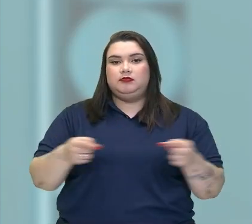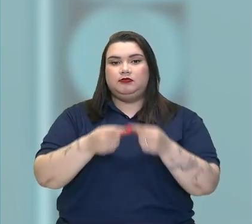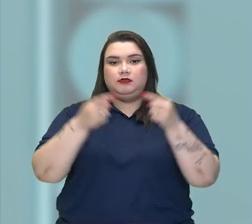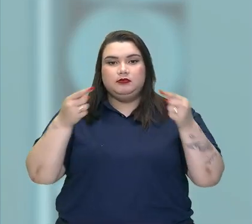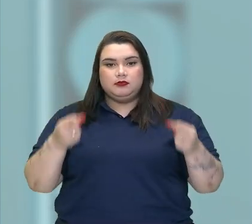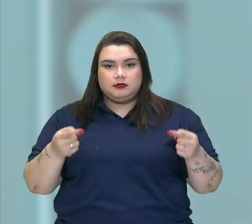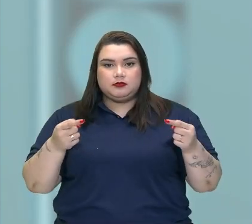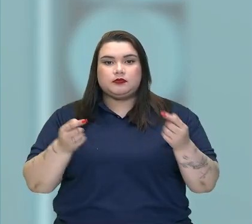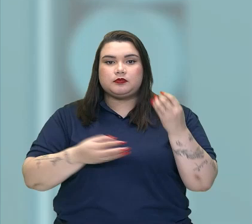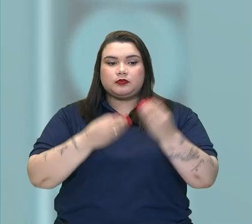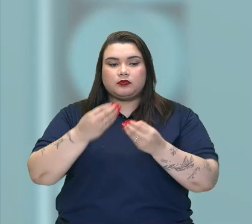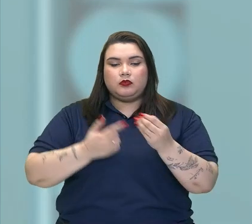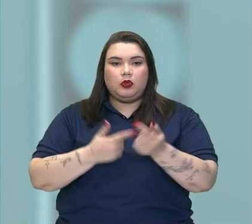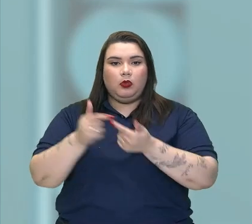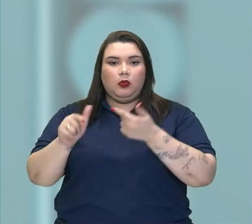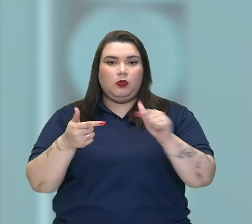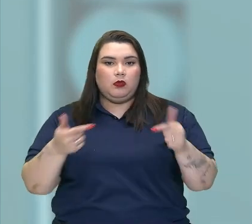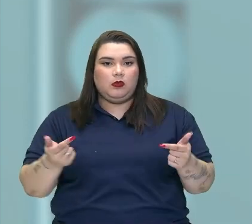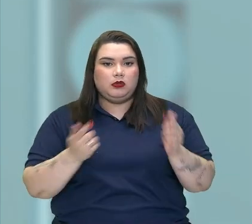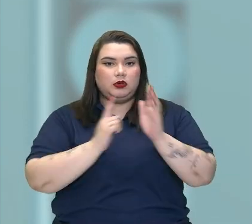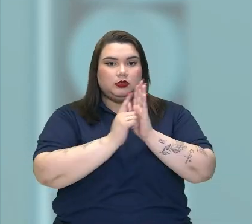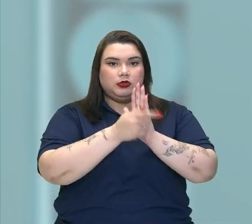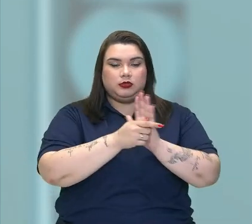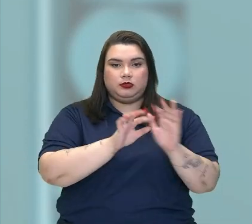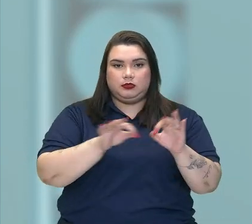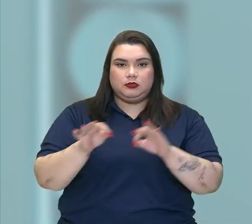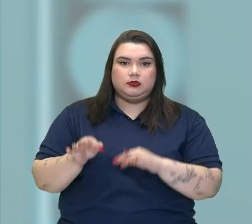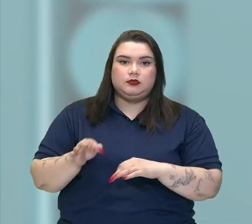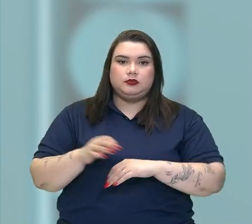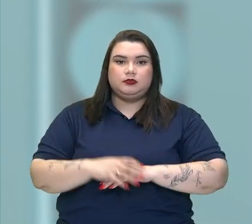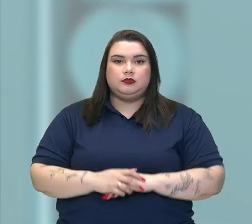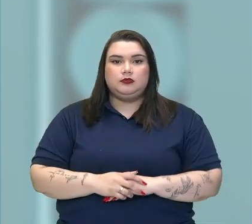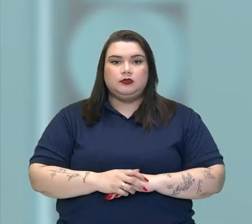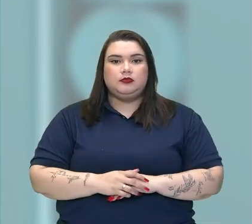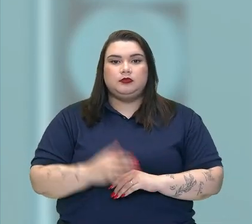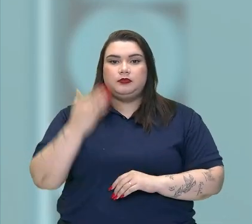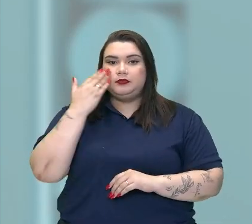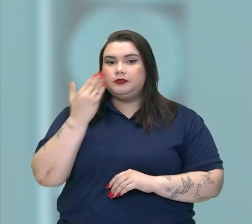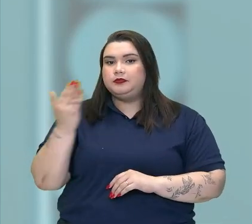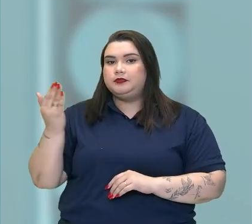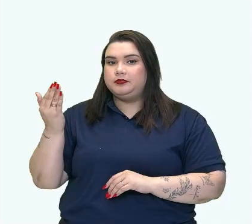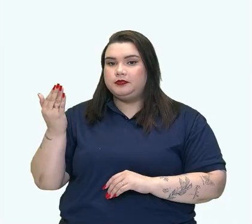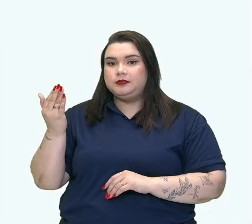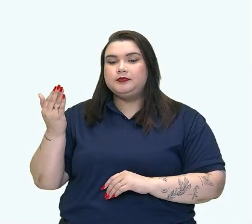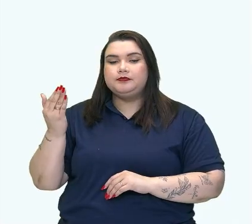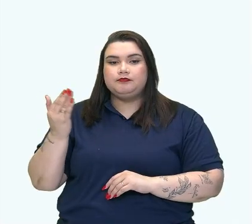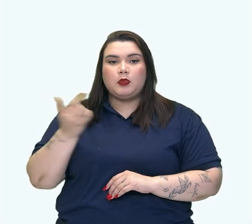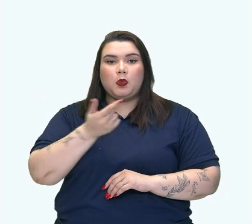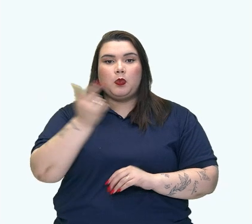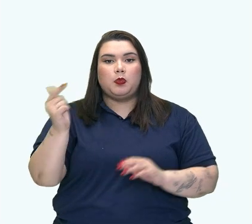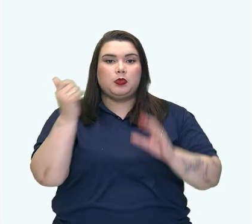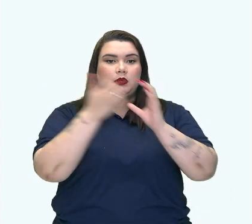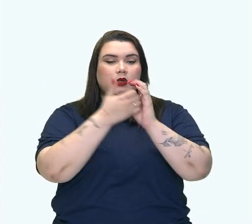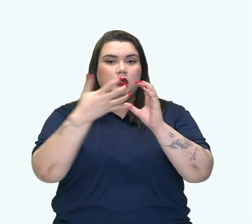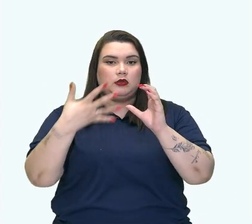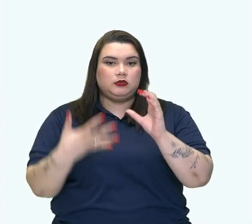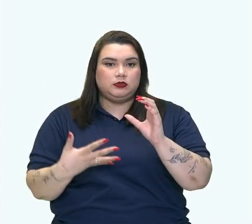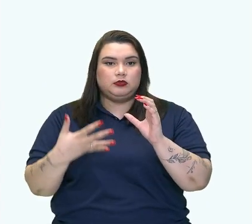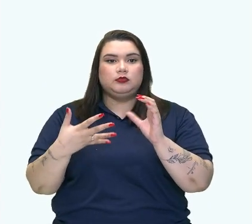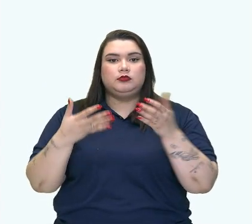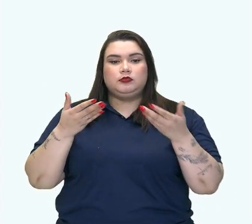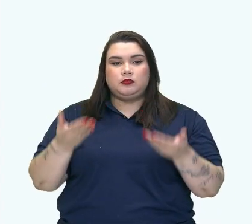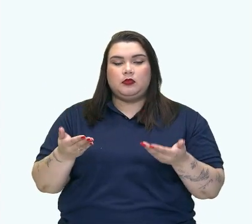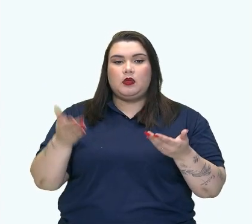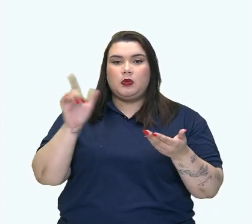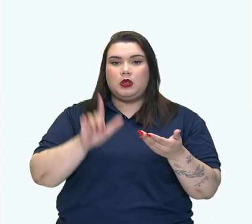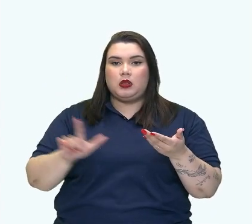contemporaneidade e outros gêneros é muito intertextual. Vamos daqui a pouco ver. Observem comigo outras características. Então foi liderado